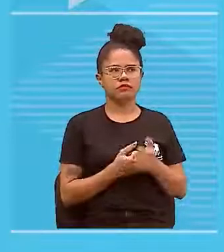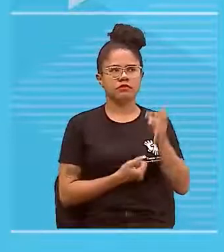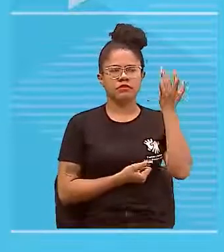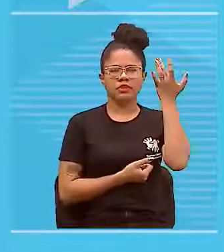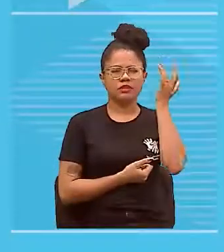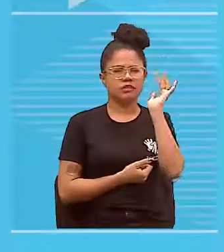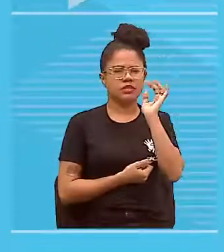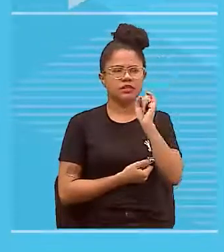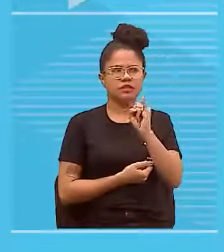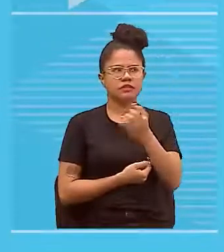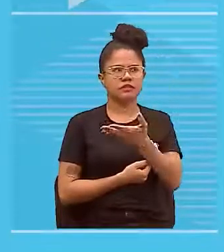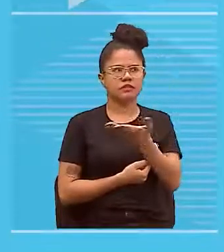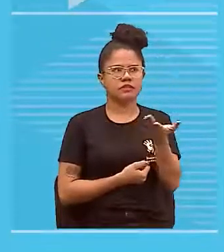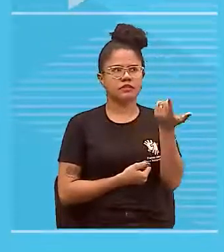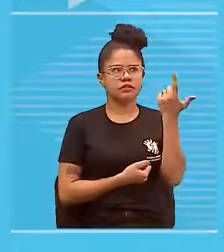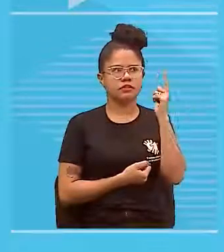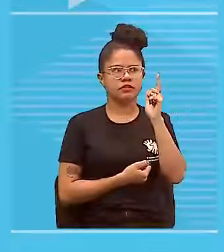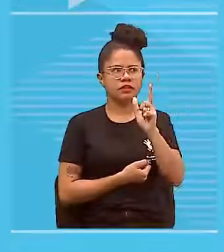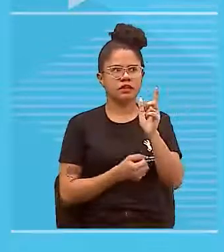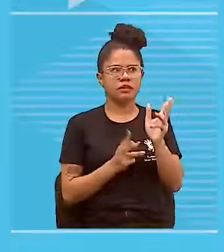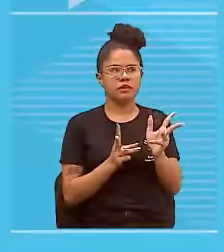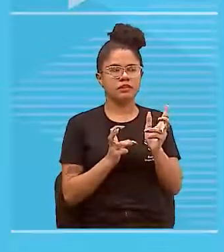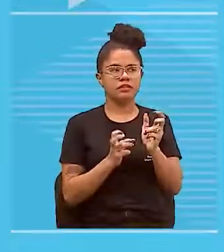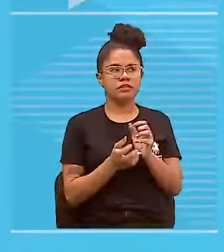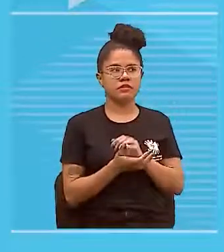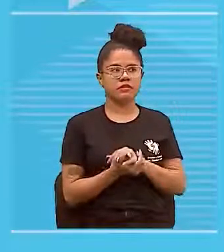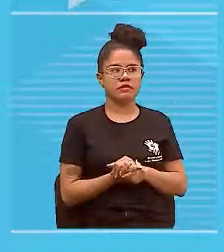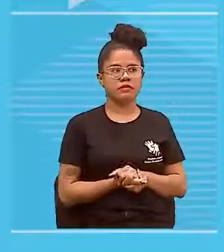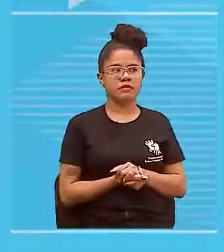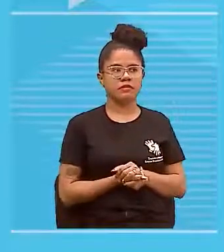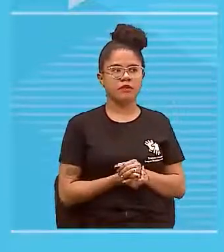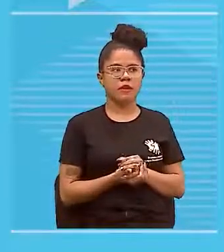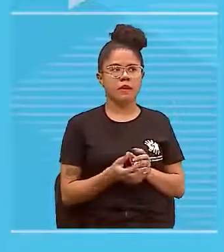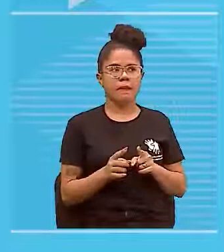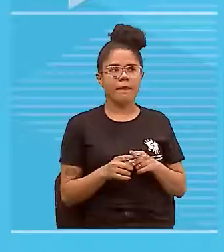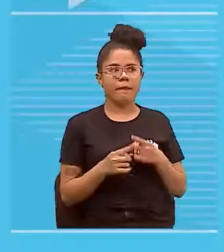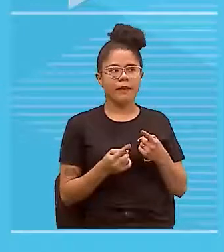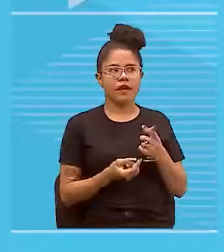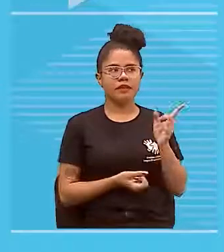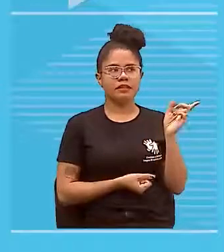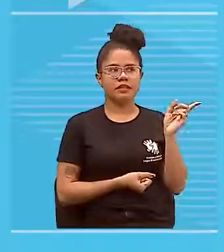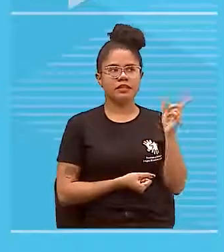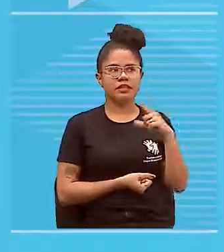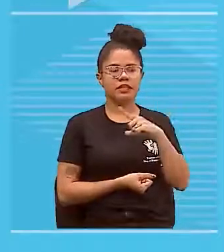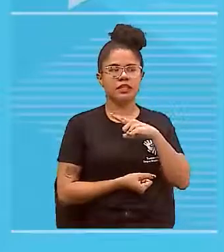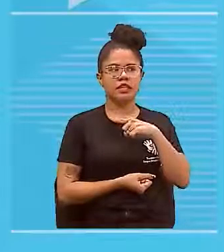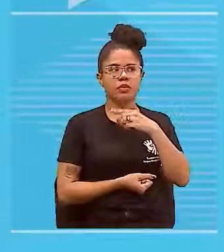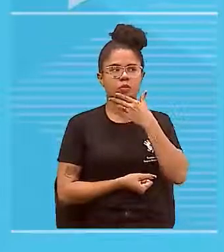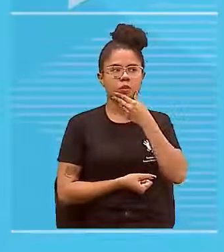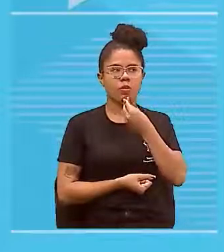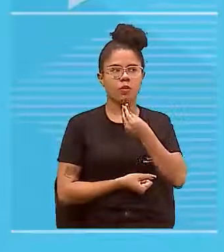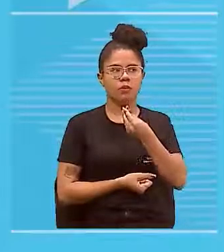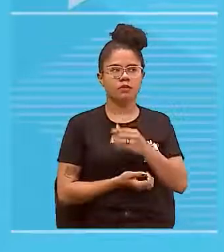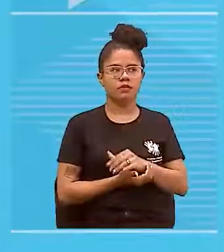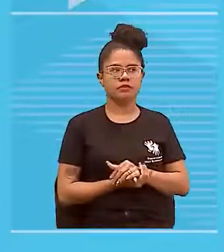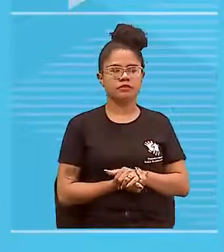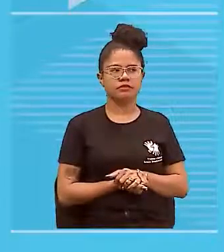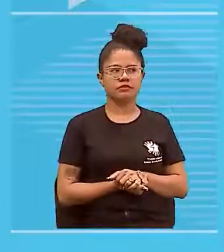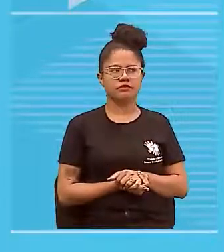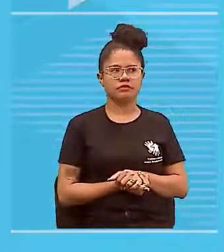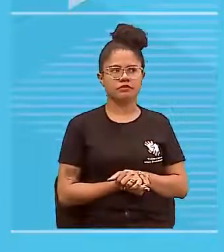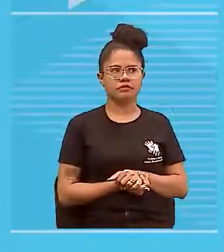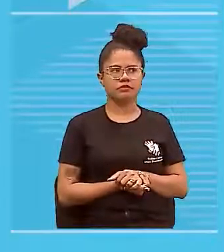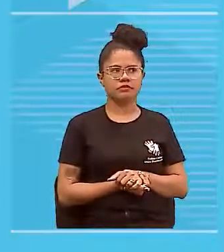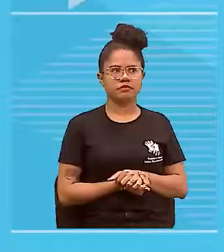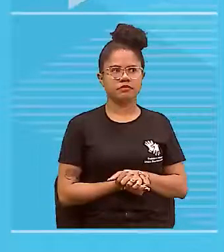vocês conseguem visualizar mas aqui do lado direito tem o senhor aqui ó observa e ele